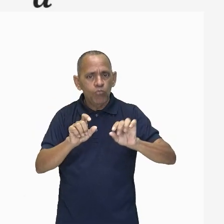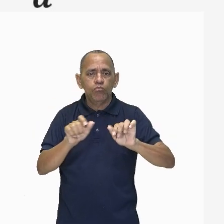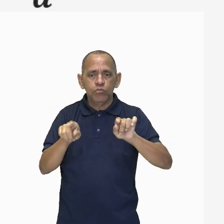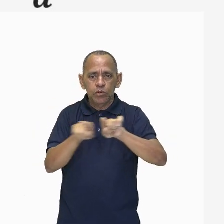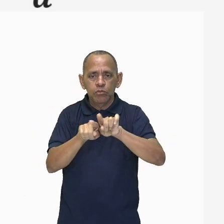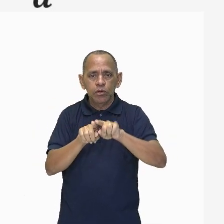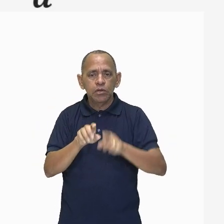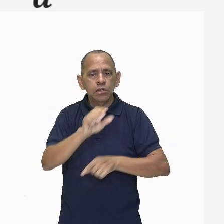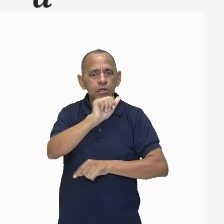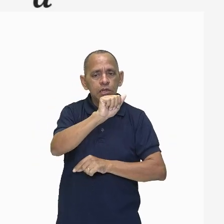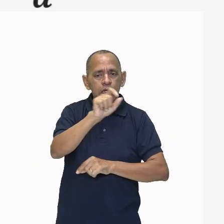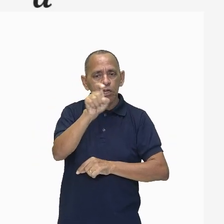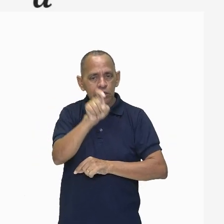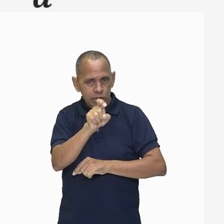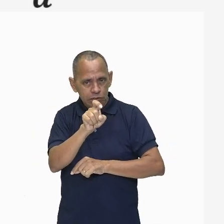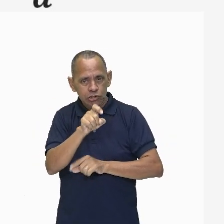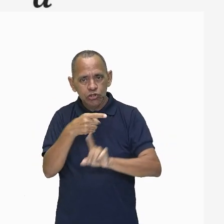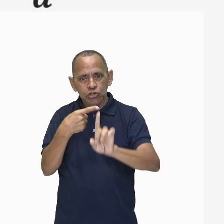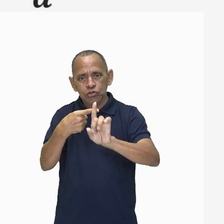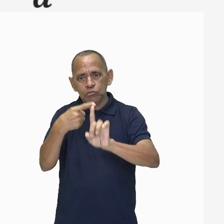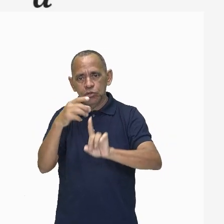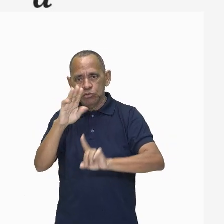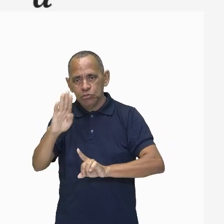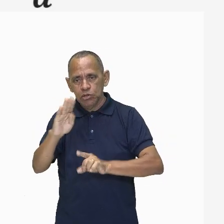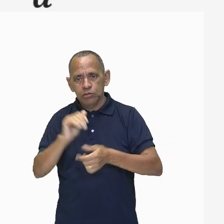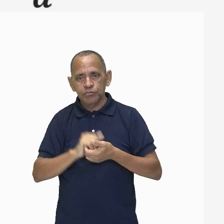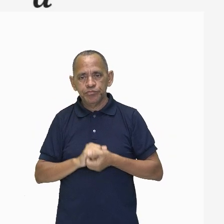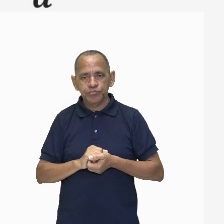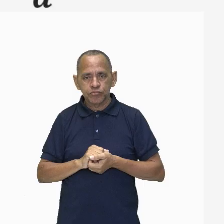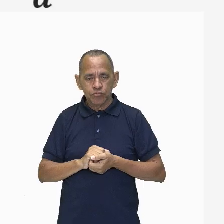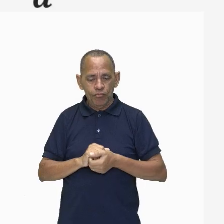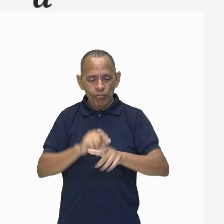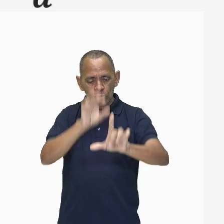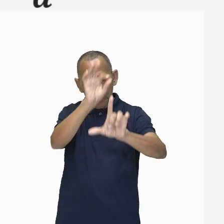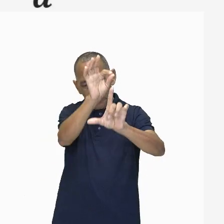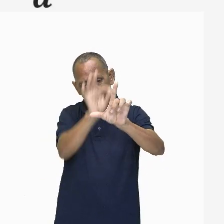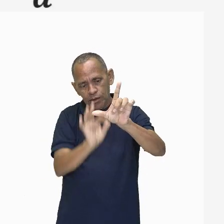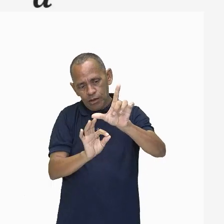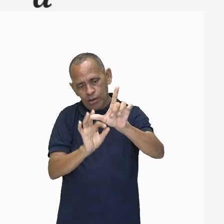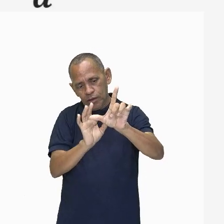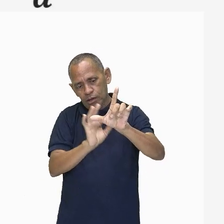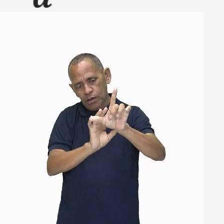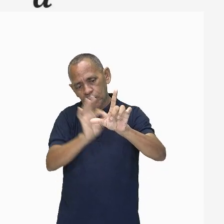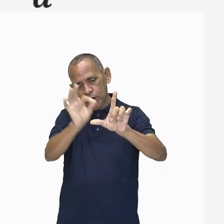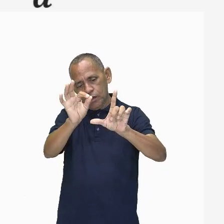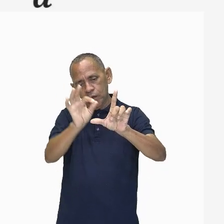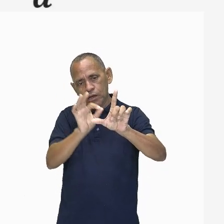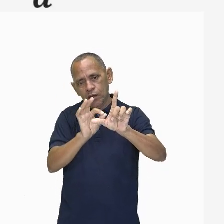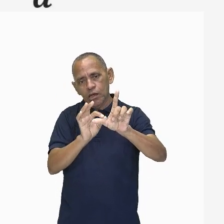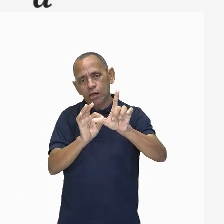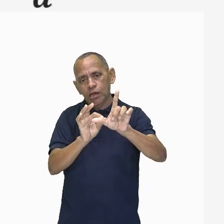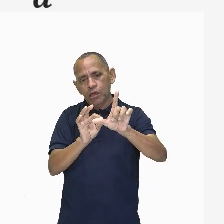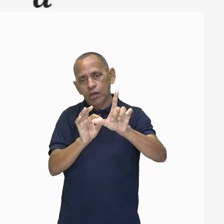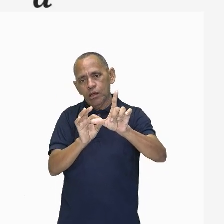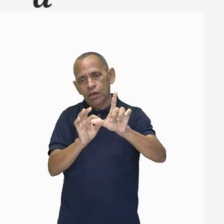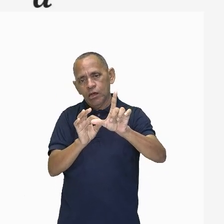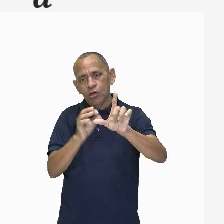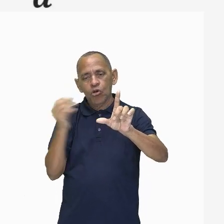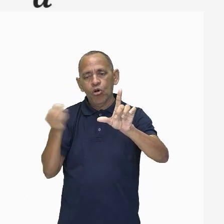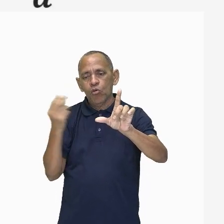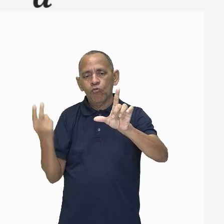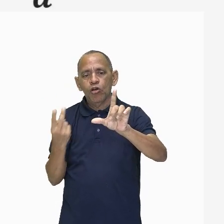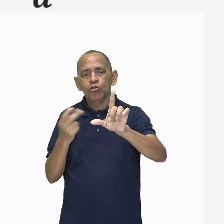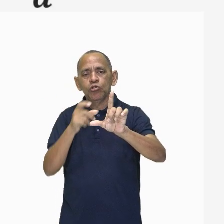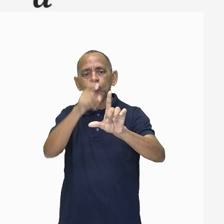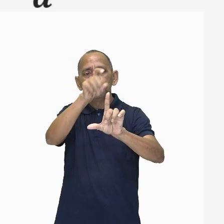b. A raiz é o valor de x que faz o y ser igual a zero. O que eu